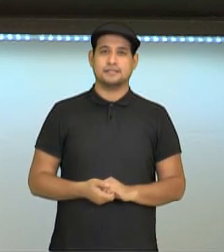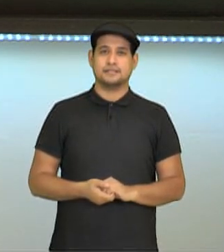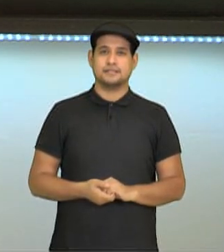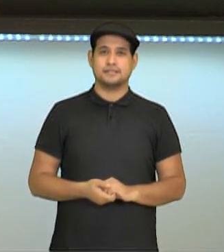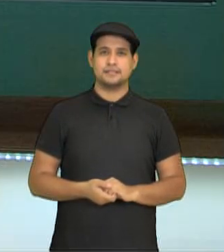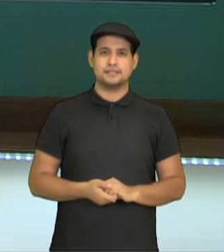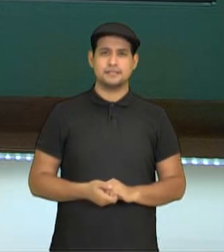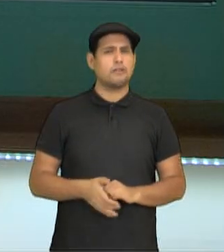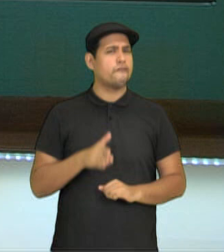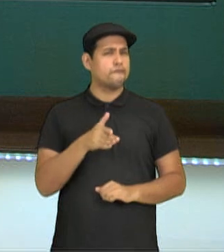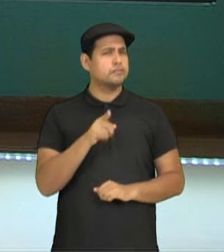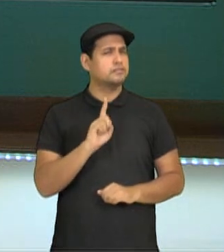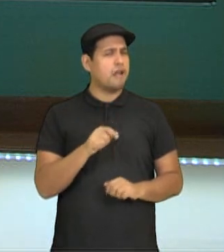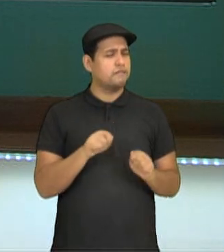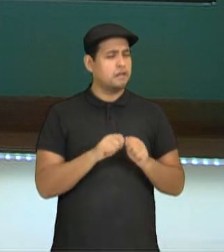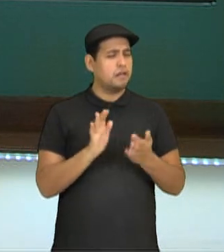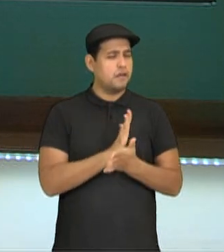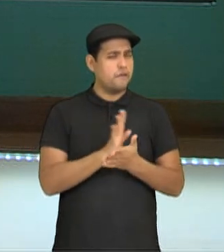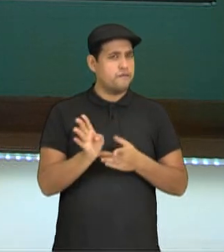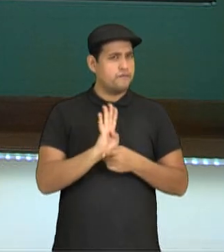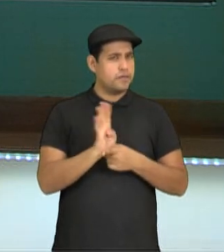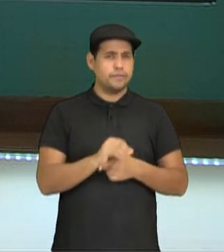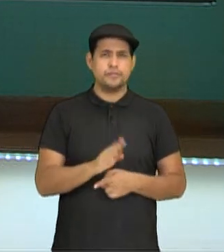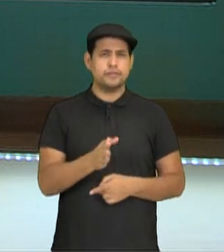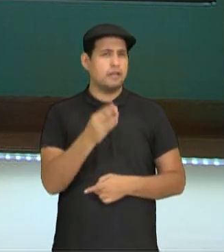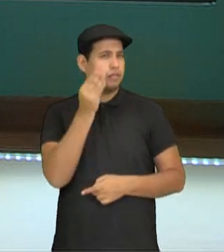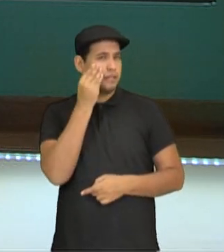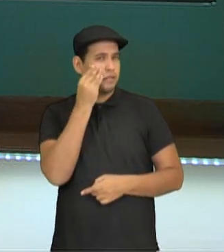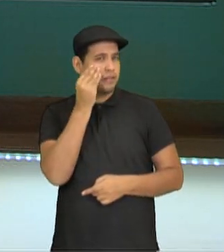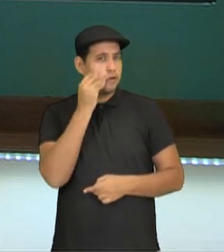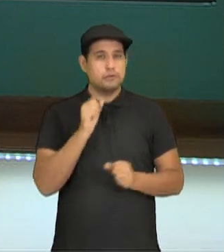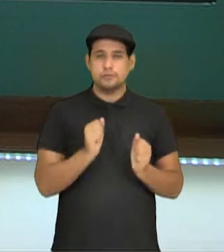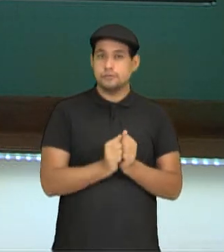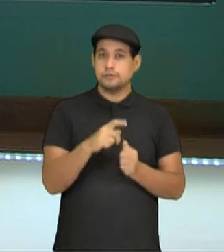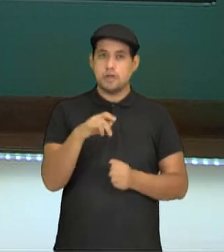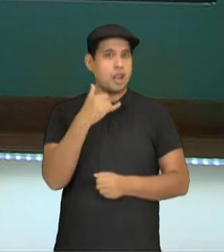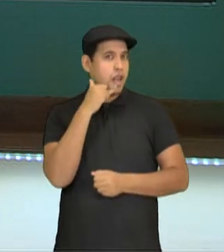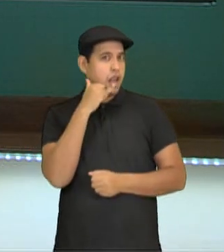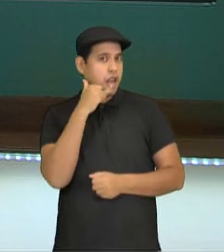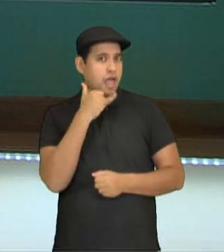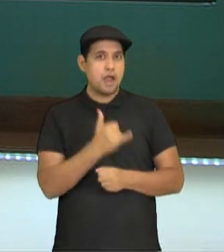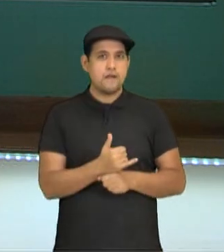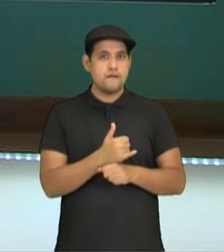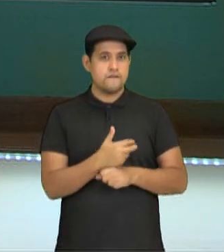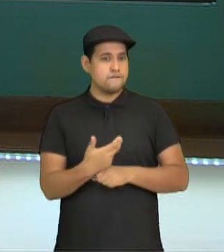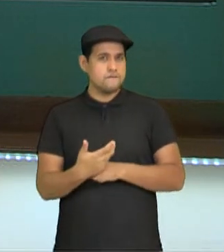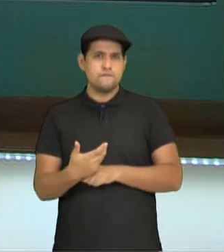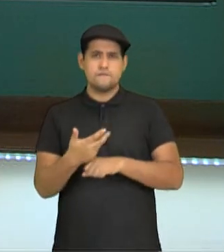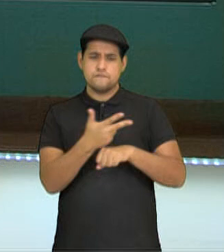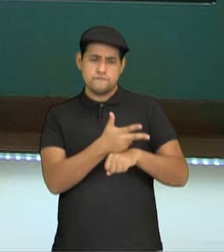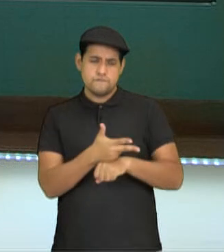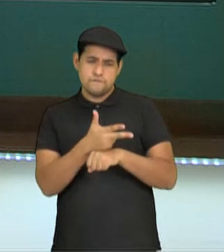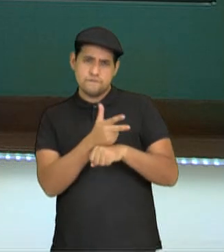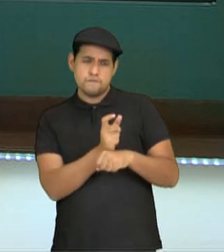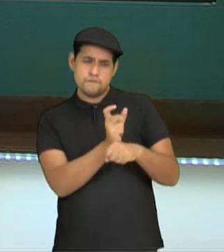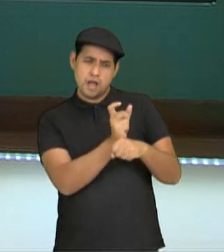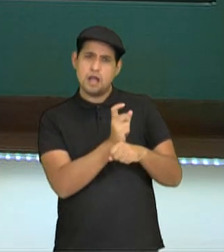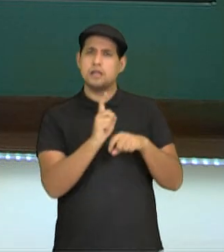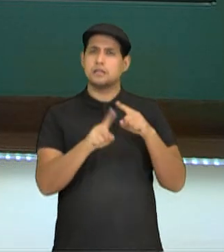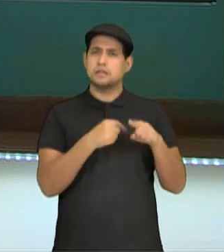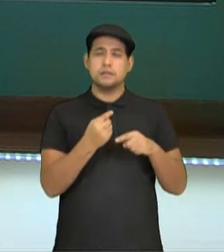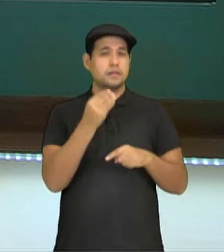Você já produziu algum filme? Você já tentou aí com o seu celular filmar e depois